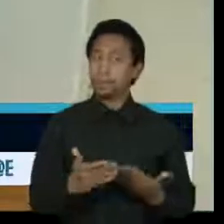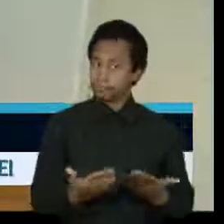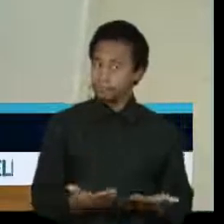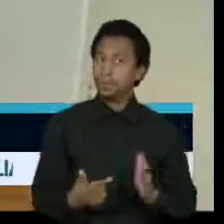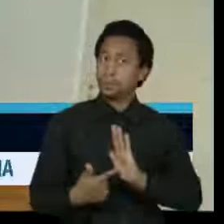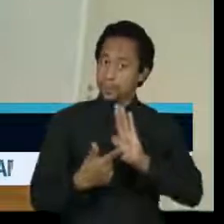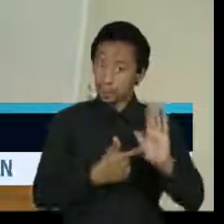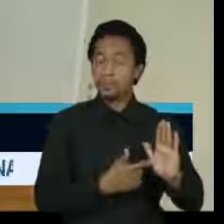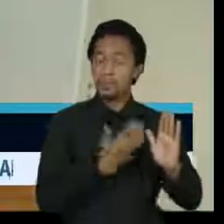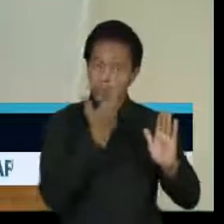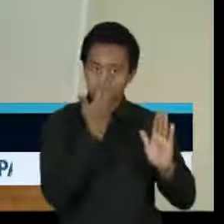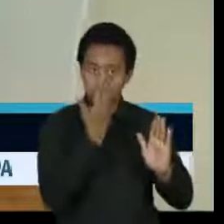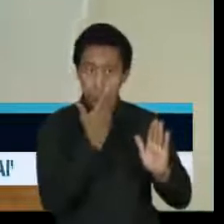parte engajamento dos seus apoiar